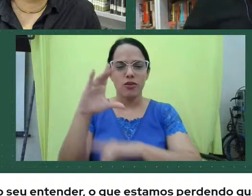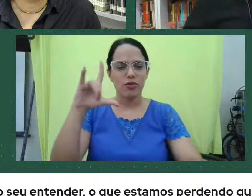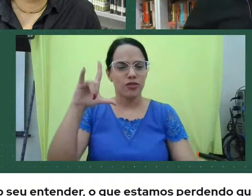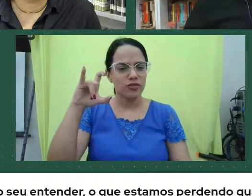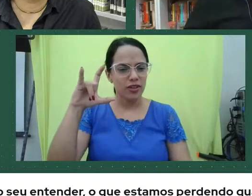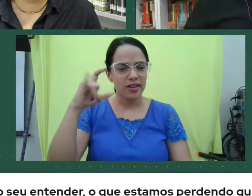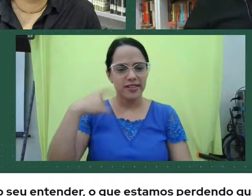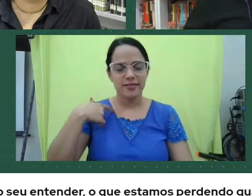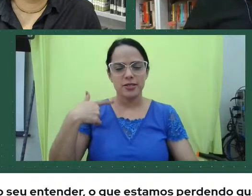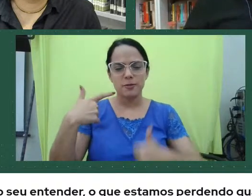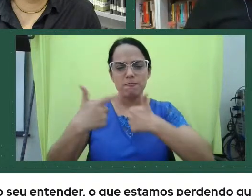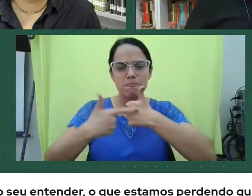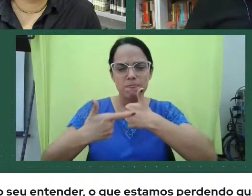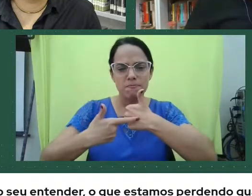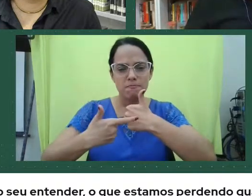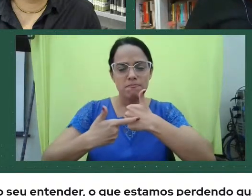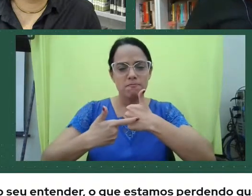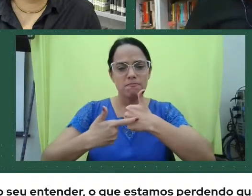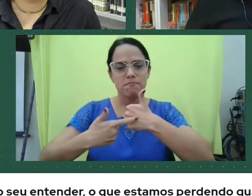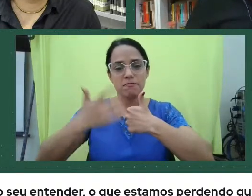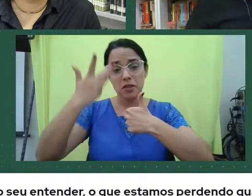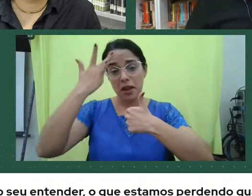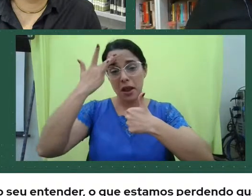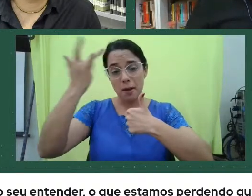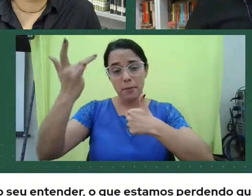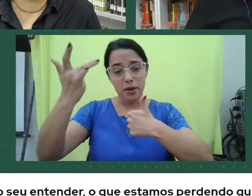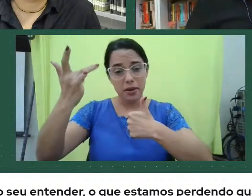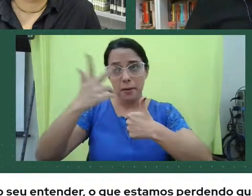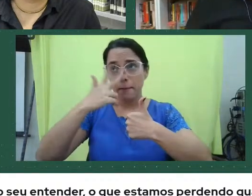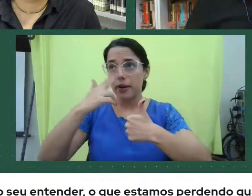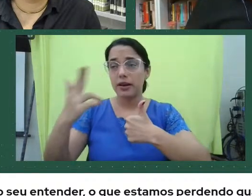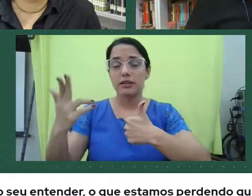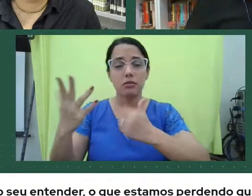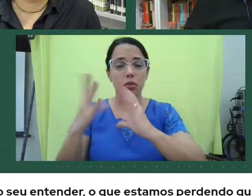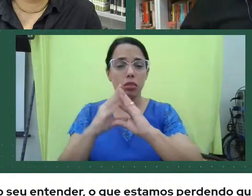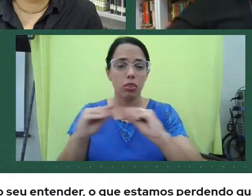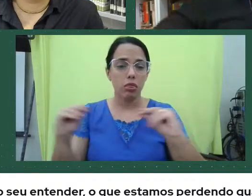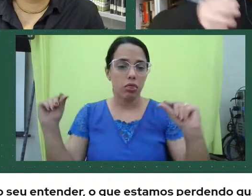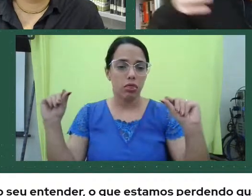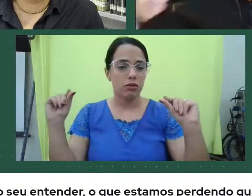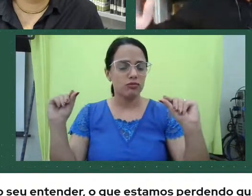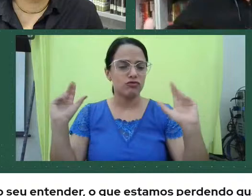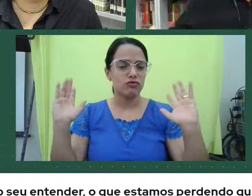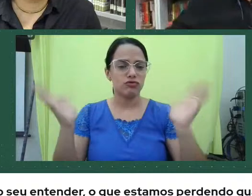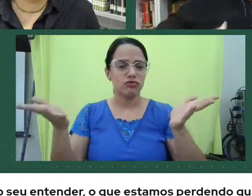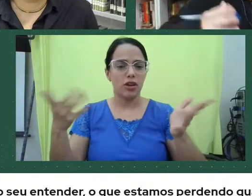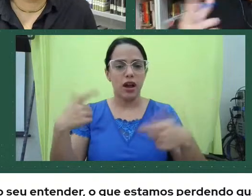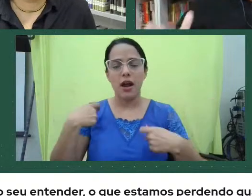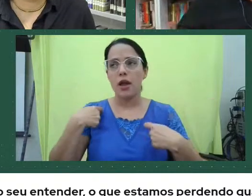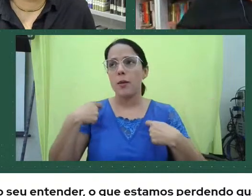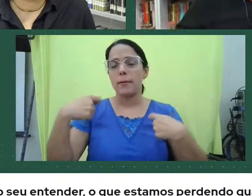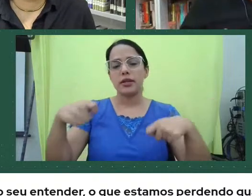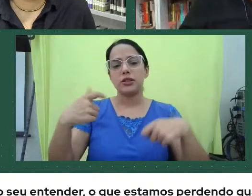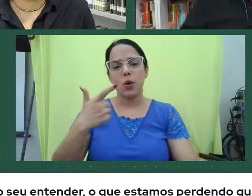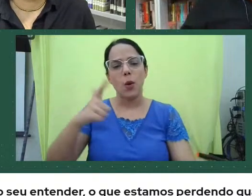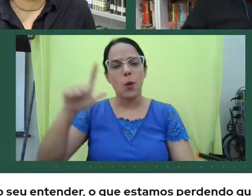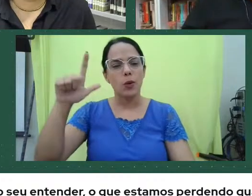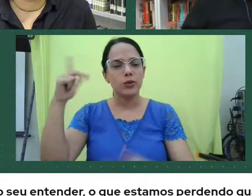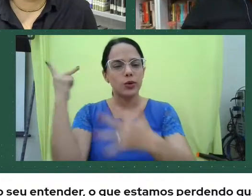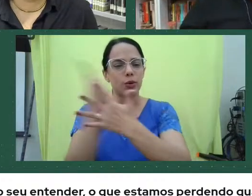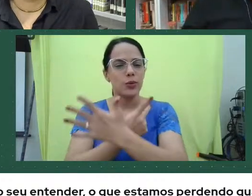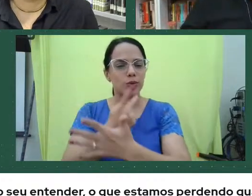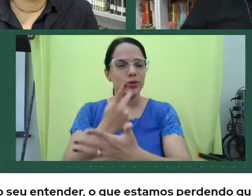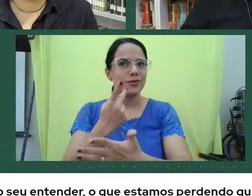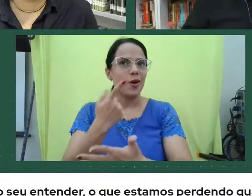mil curtidas, só que amanhã aquilo já não vale mais nada. Já está ultrapassado, eu preciso de outro fato, outra celebridade, ou